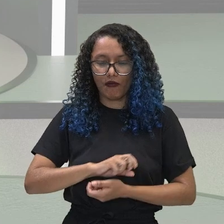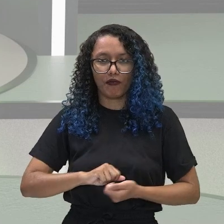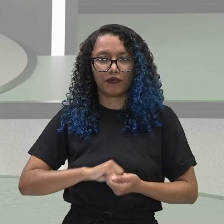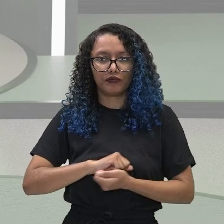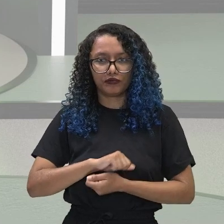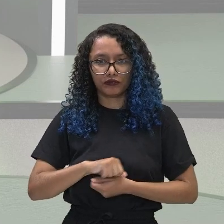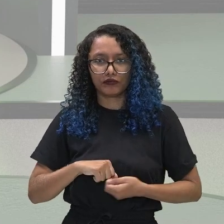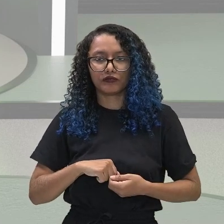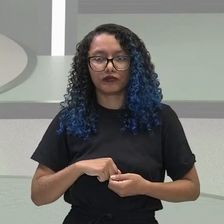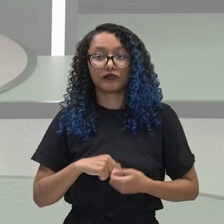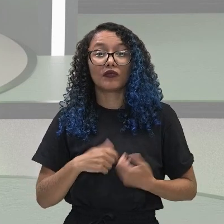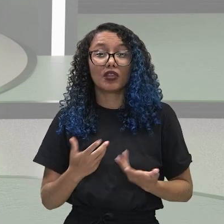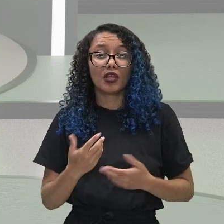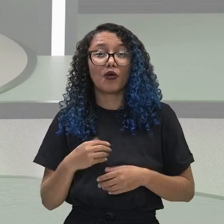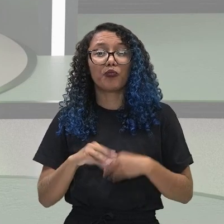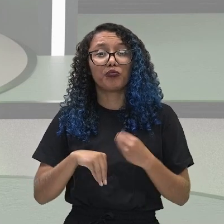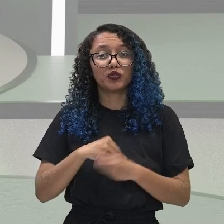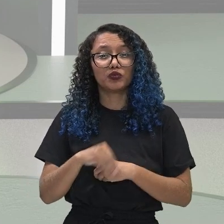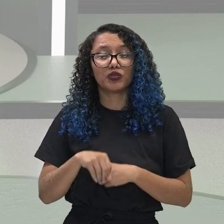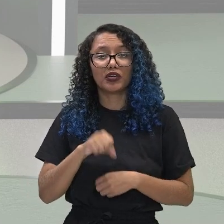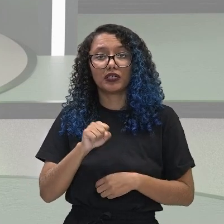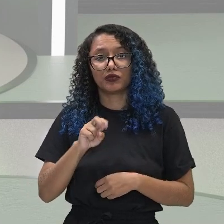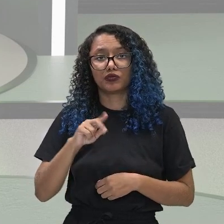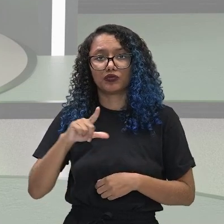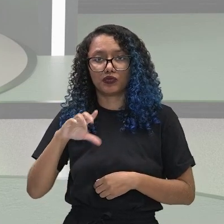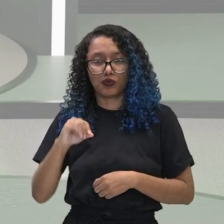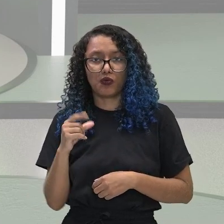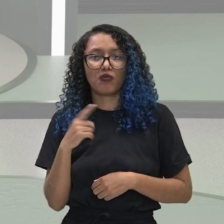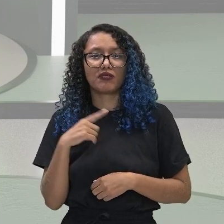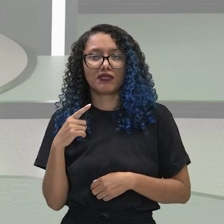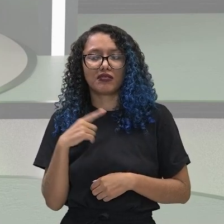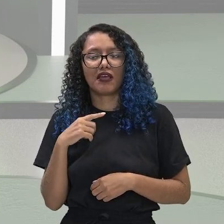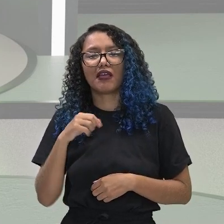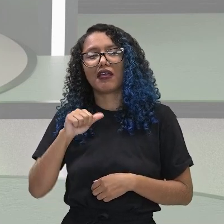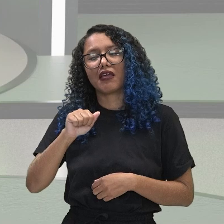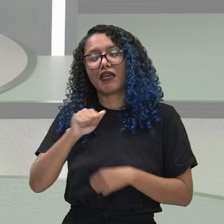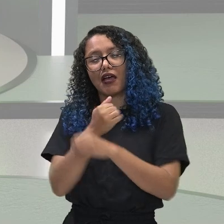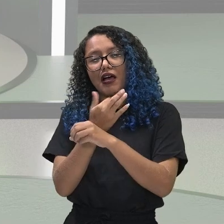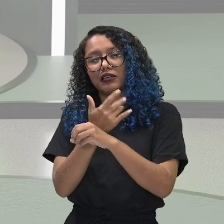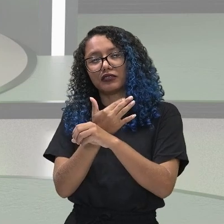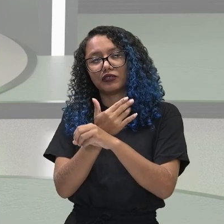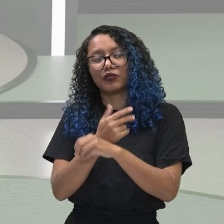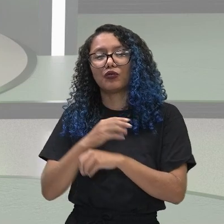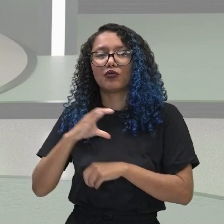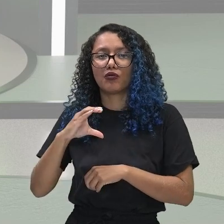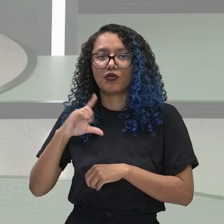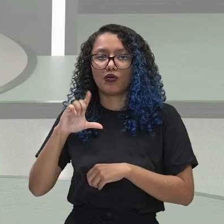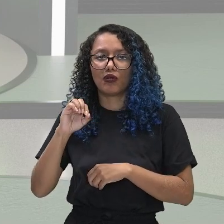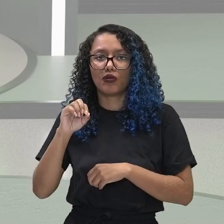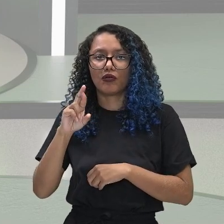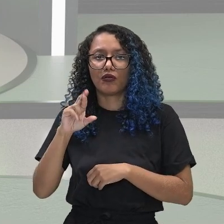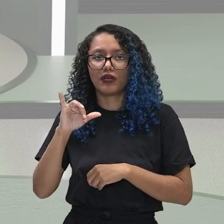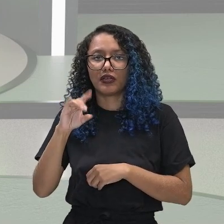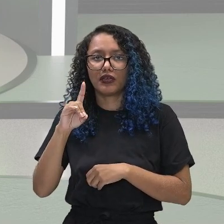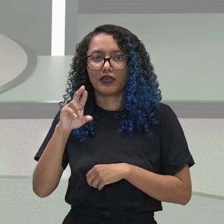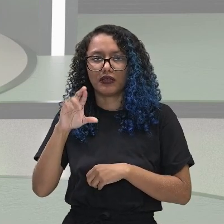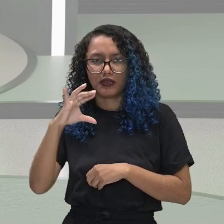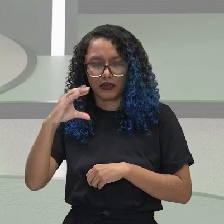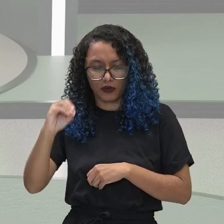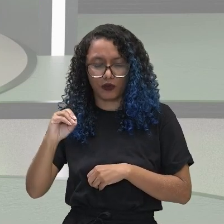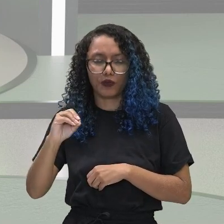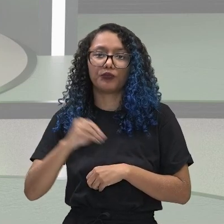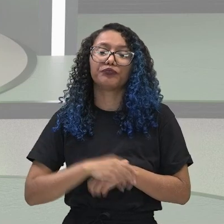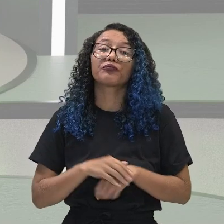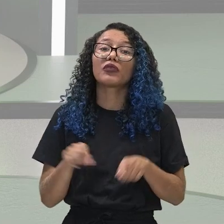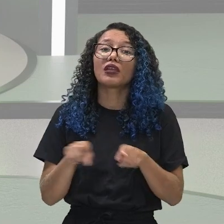seu estômago, vai ter o ácido clorídrico. Olha aí, Na sua cozinha, você